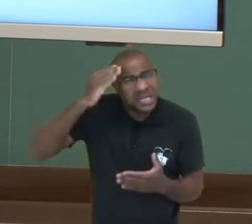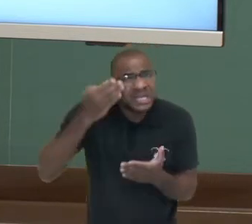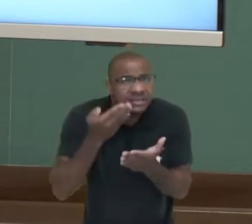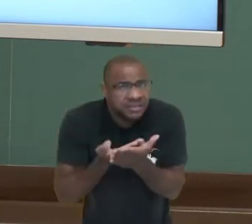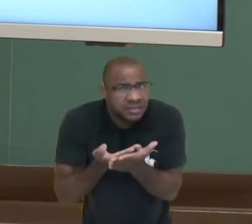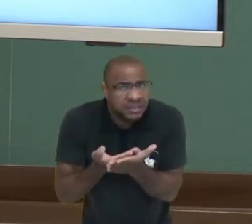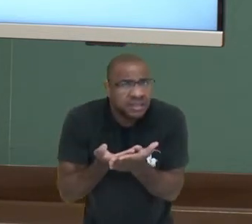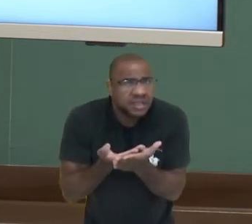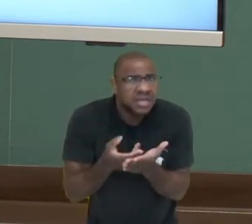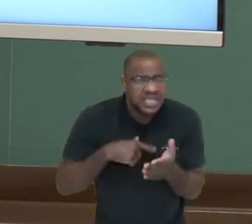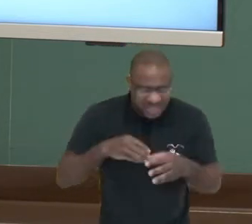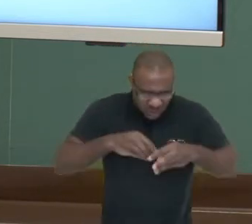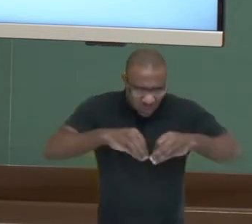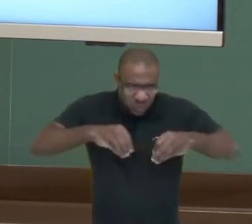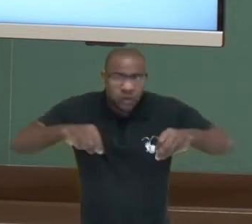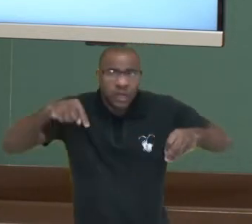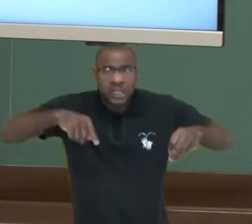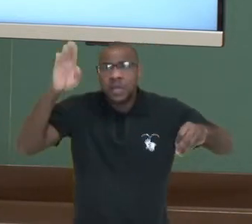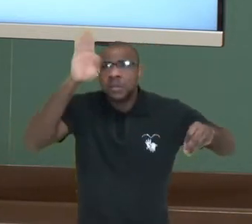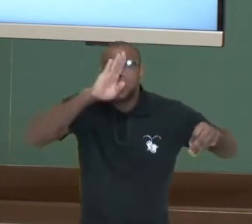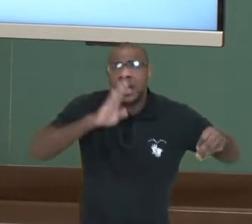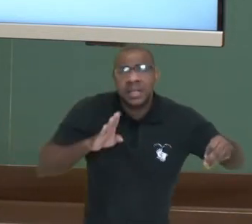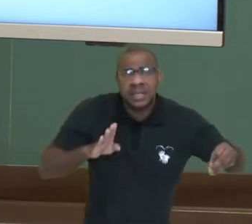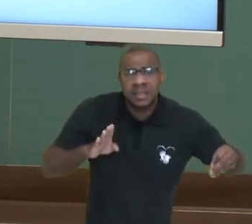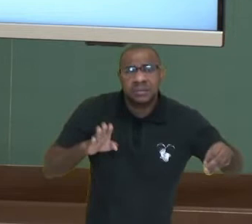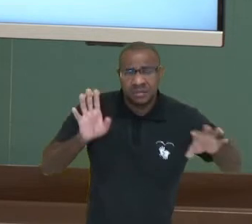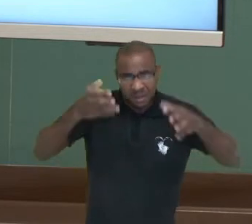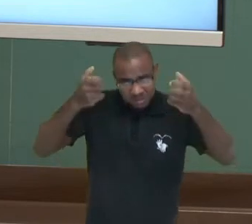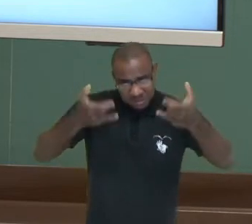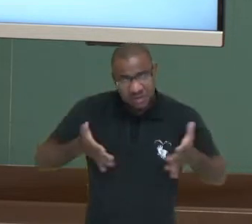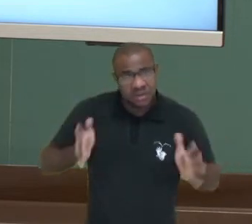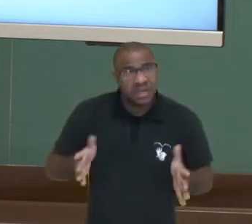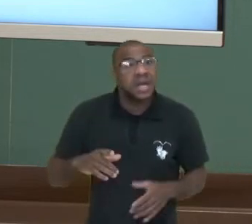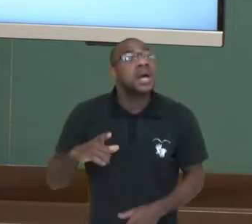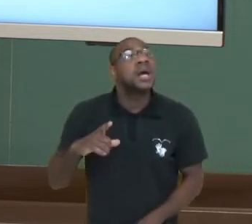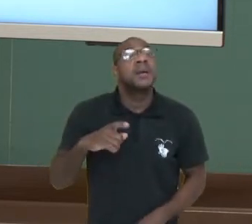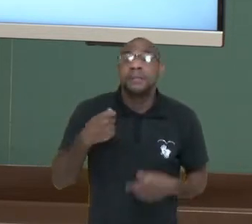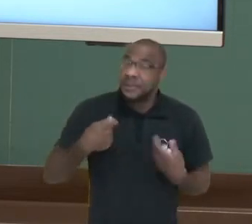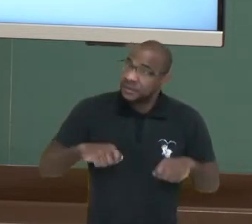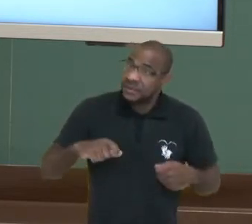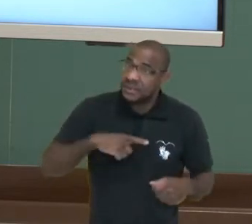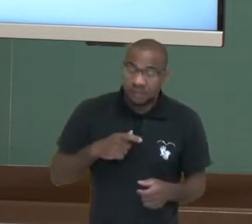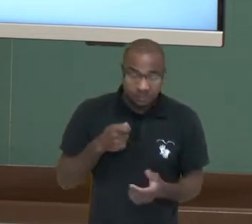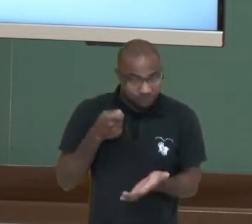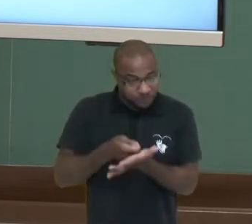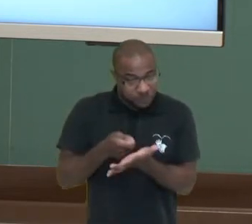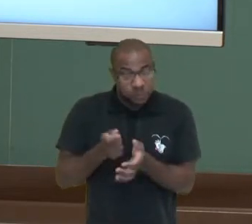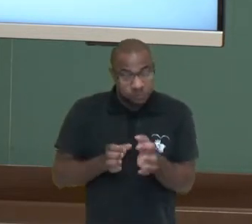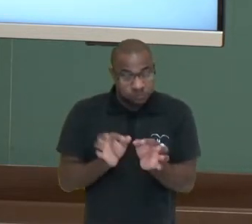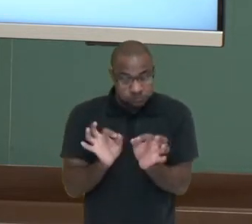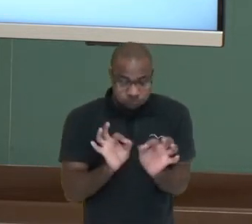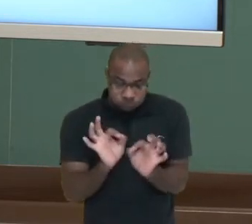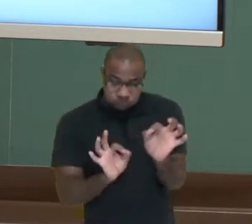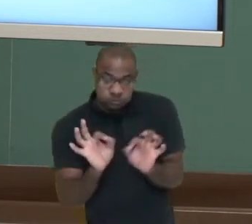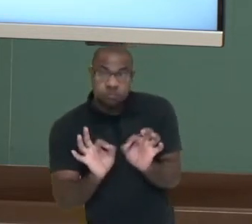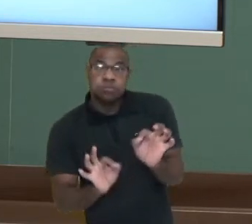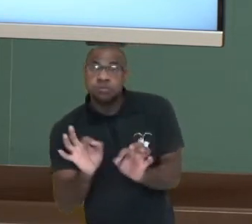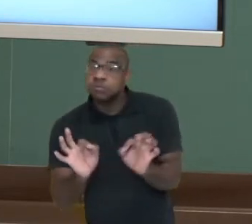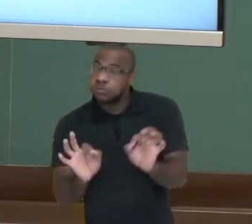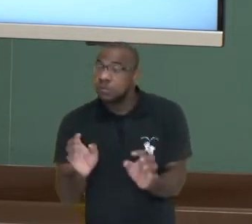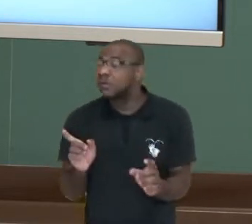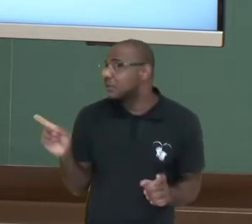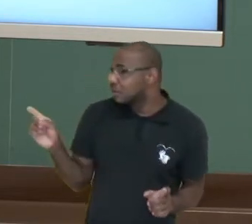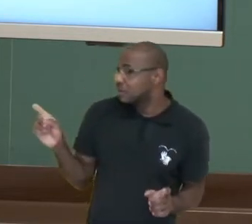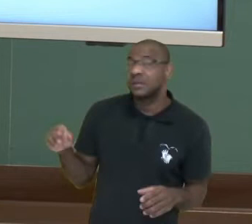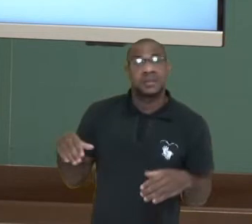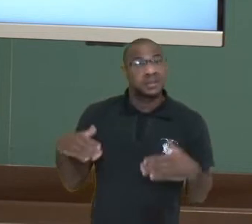que o solo aqui no Brasil, conforme a gente já falou, exige muitas correções e que, consequentemente,